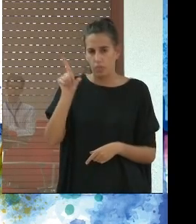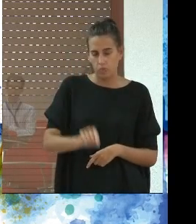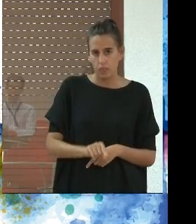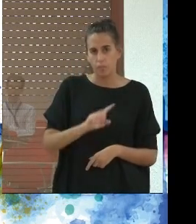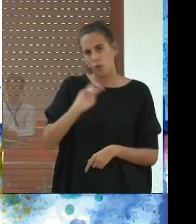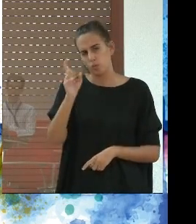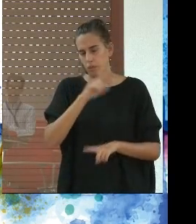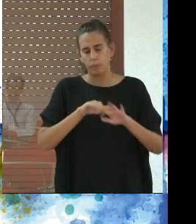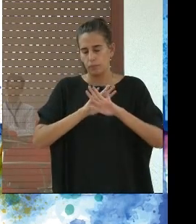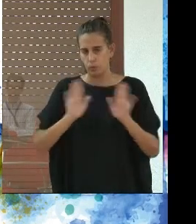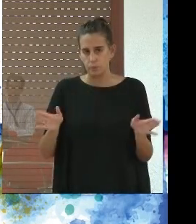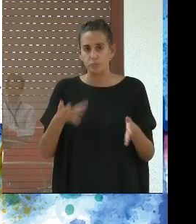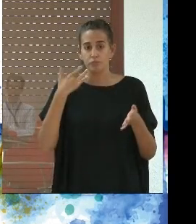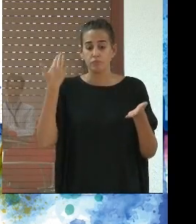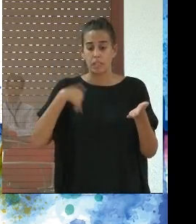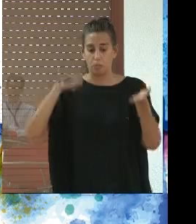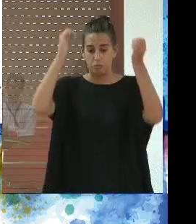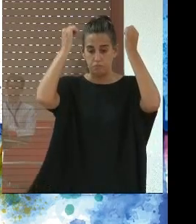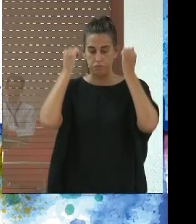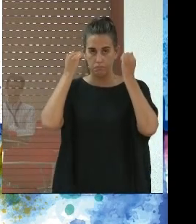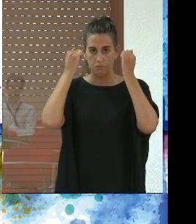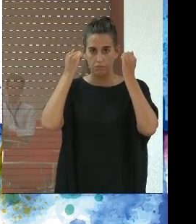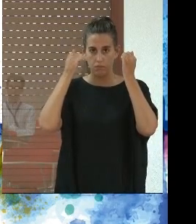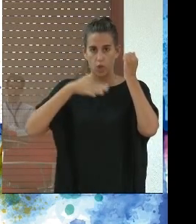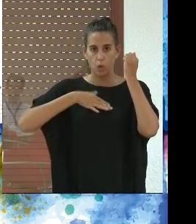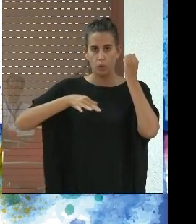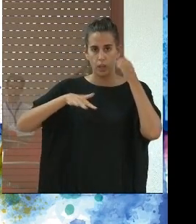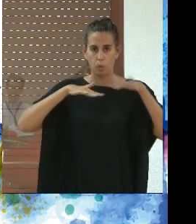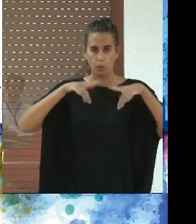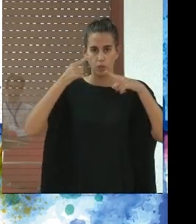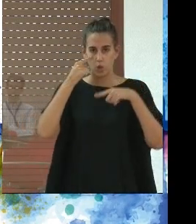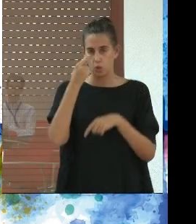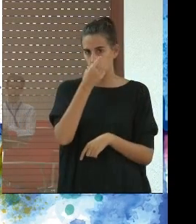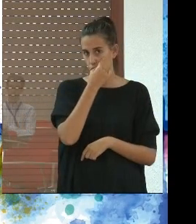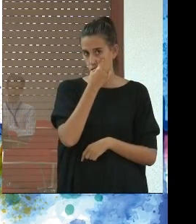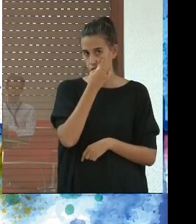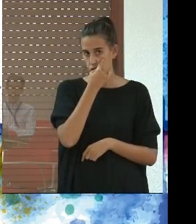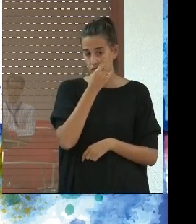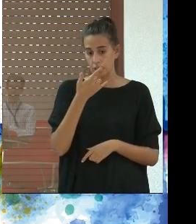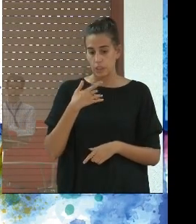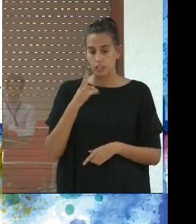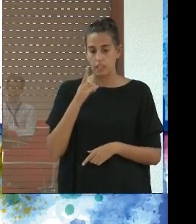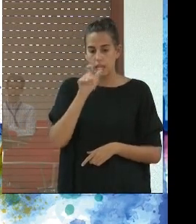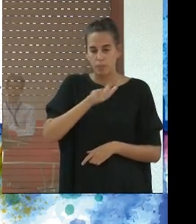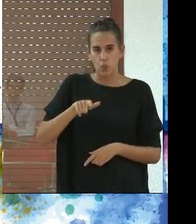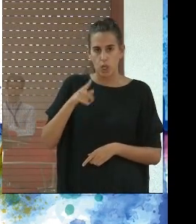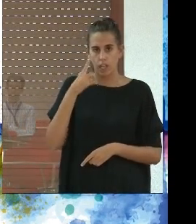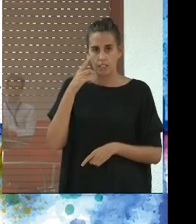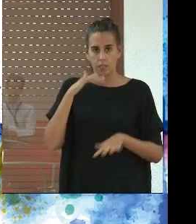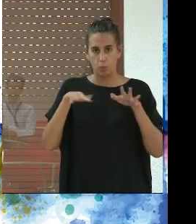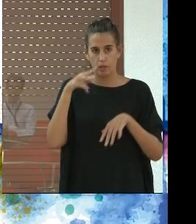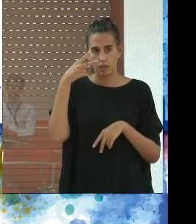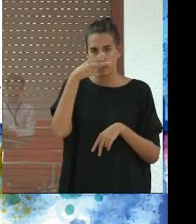wear. Responde em liberdade por homicídio qualificado. Célia não se conforma com